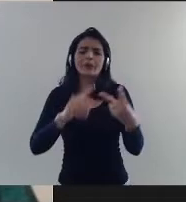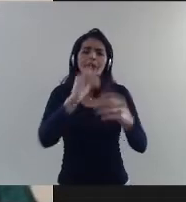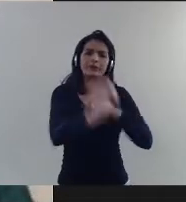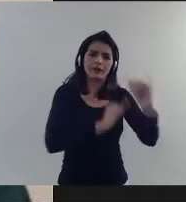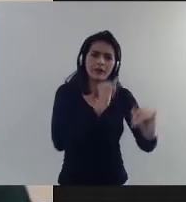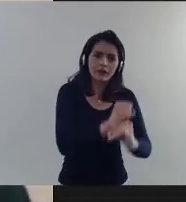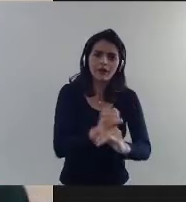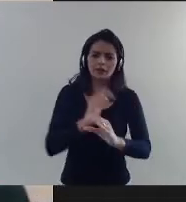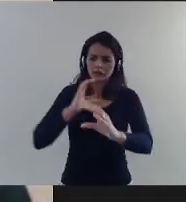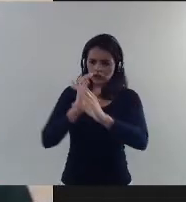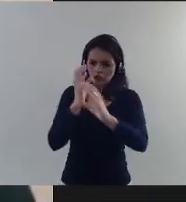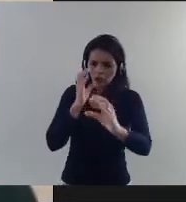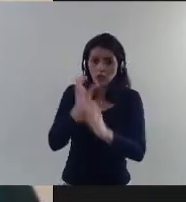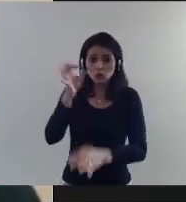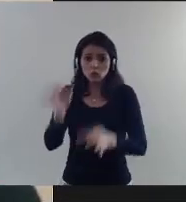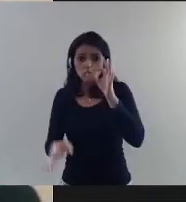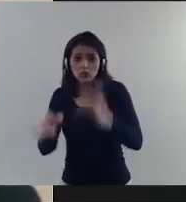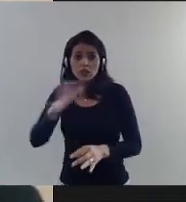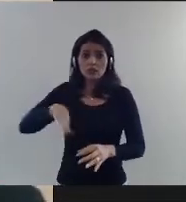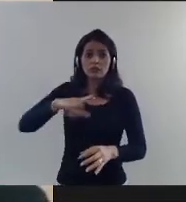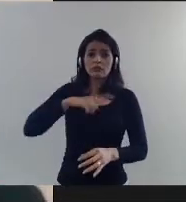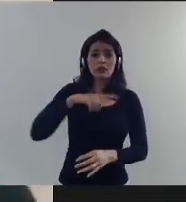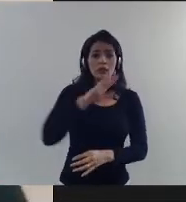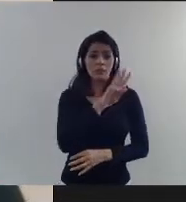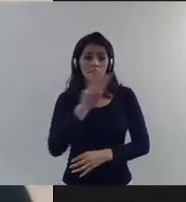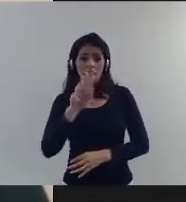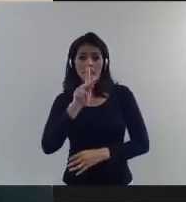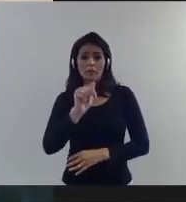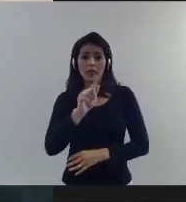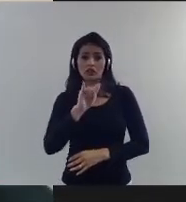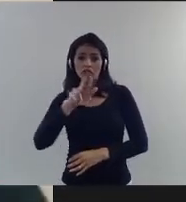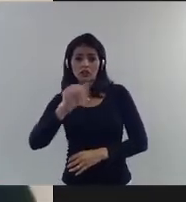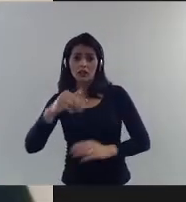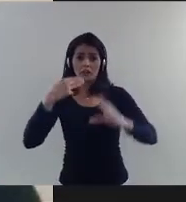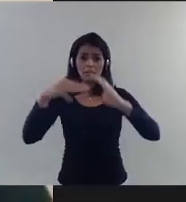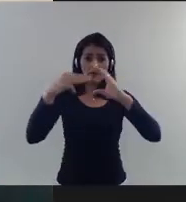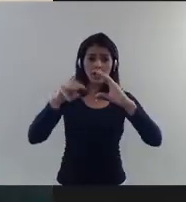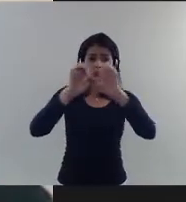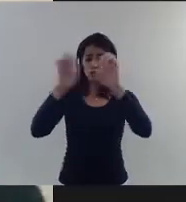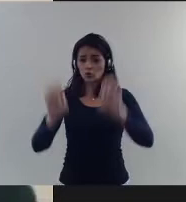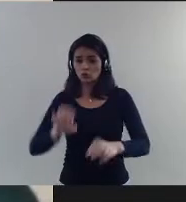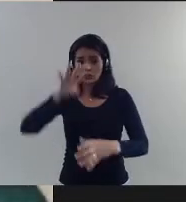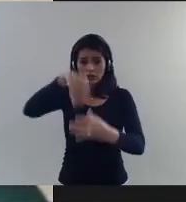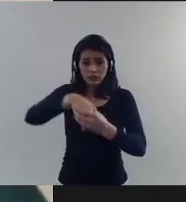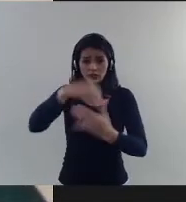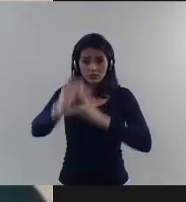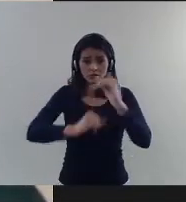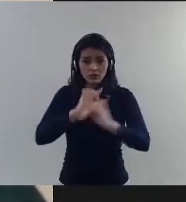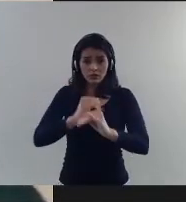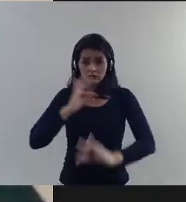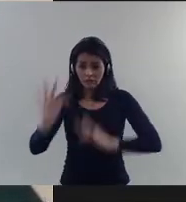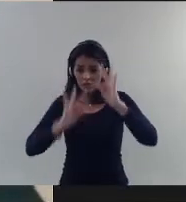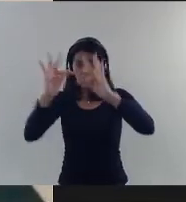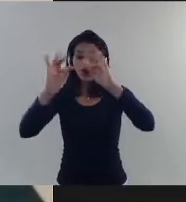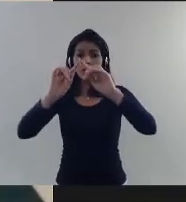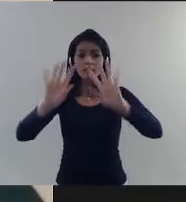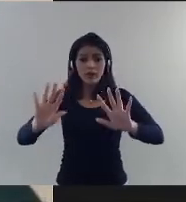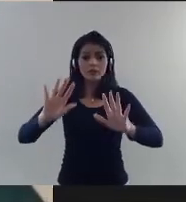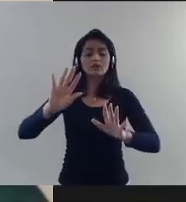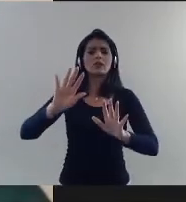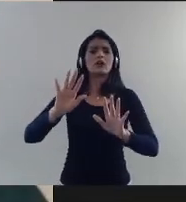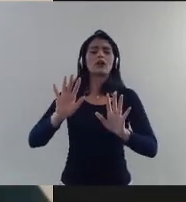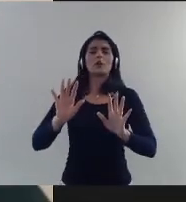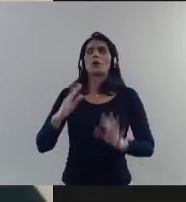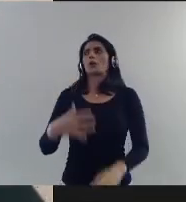engenheiro jurídico, que tem que ter página, que tem que ter esses e-mails e essa estrutura maior nos seus